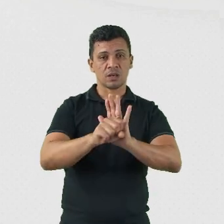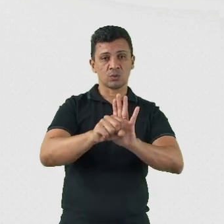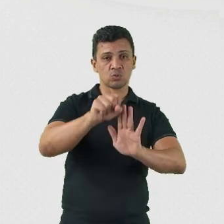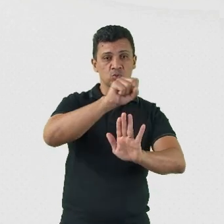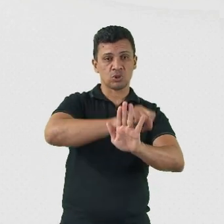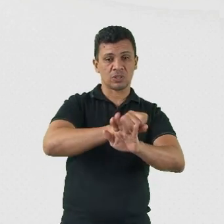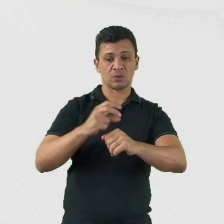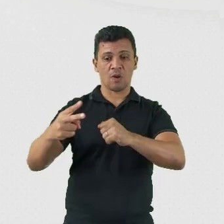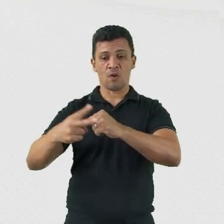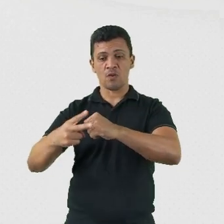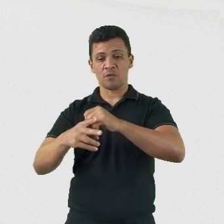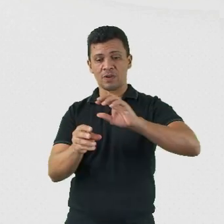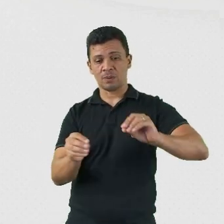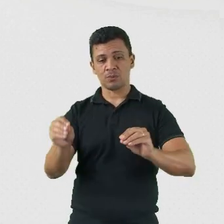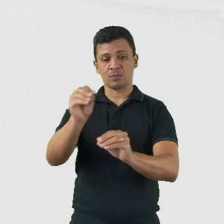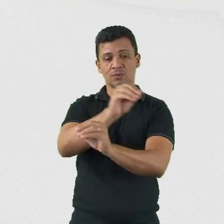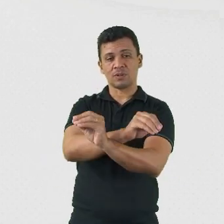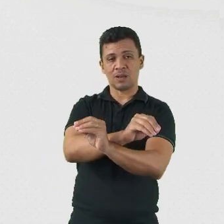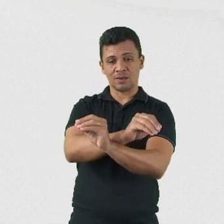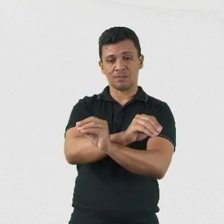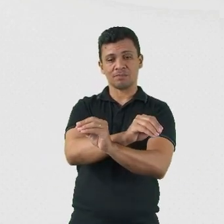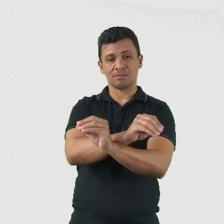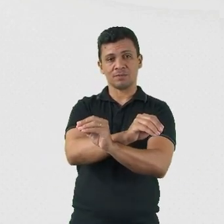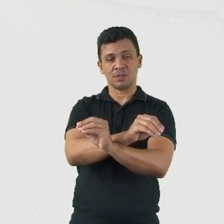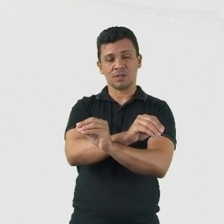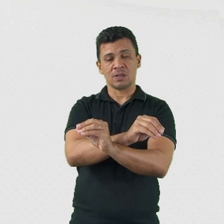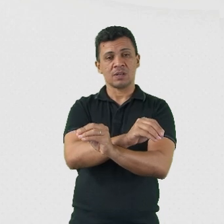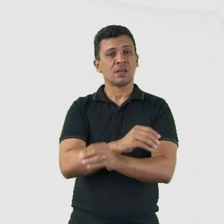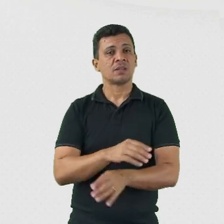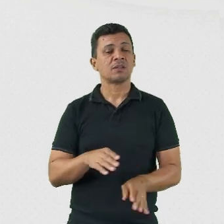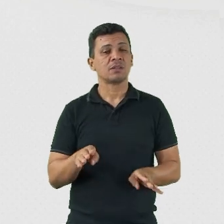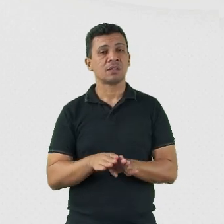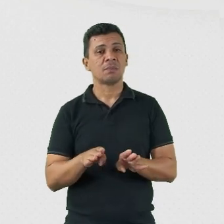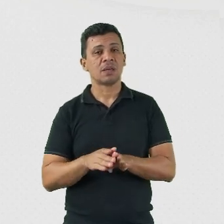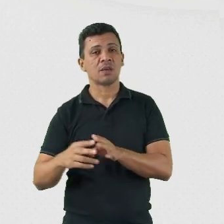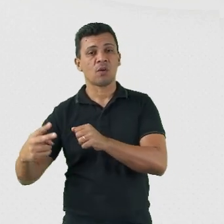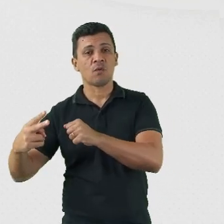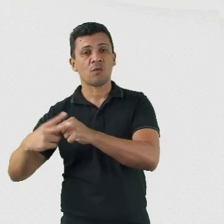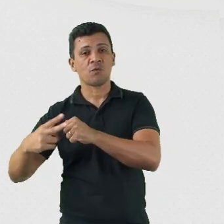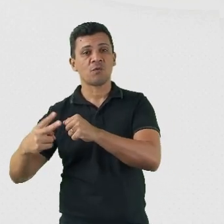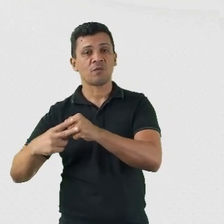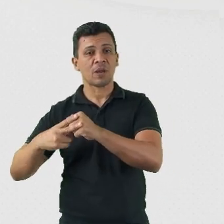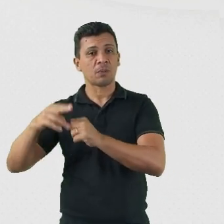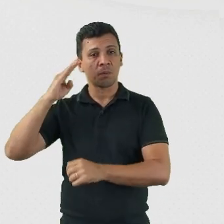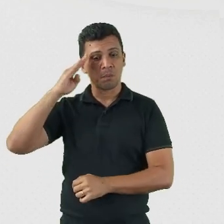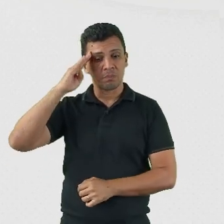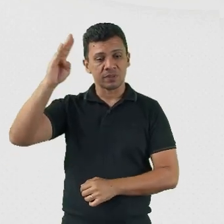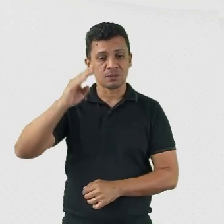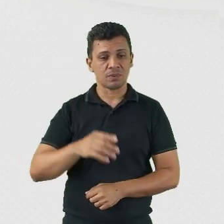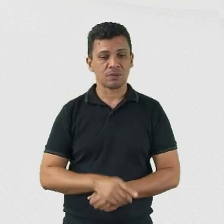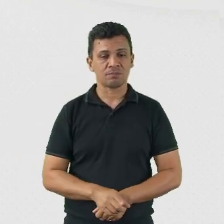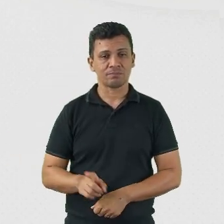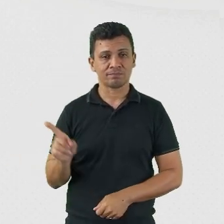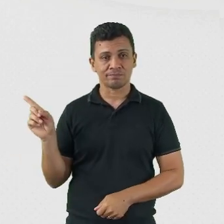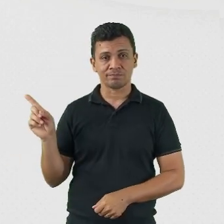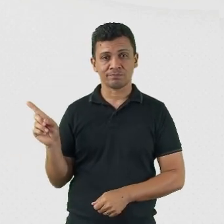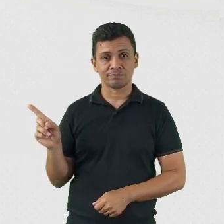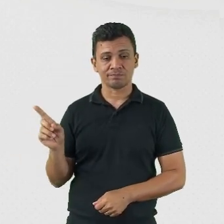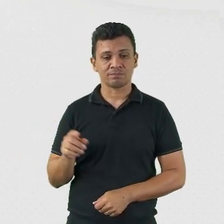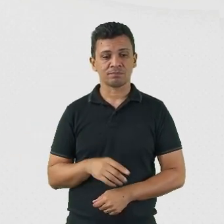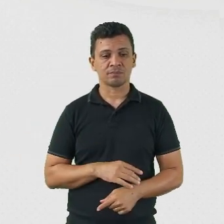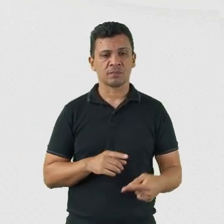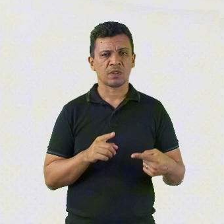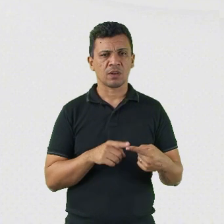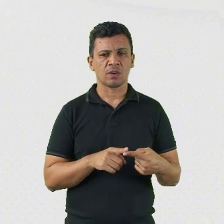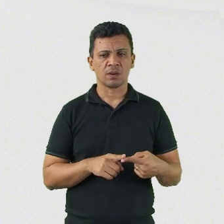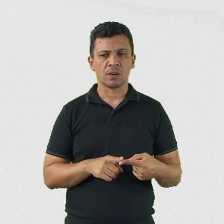sujeito, depois vem o sujeito e o verbo principal. Can you tell me how to get to the station?